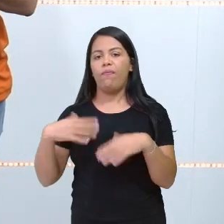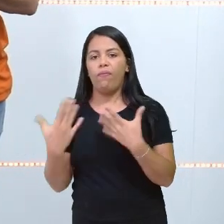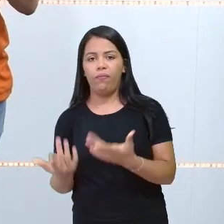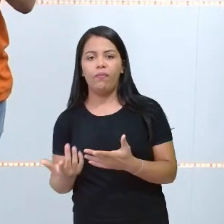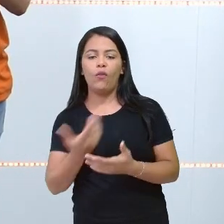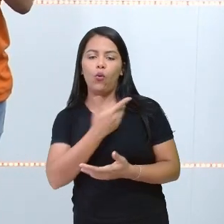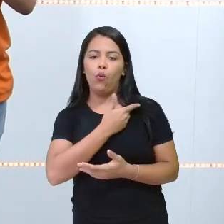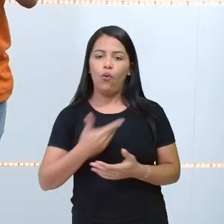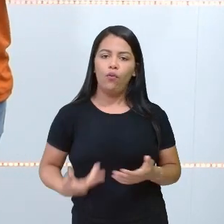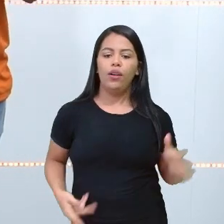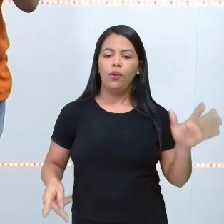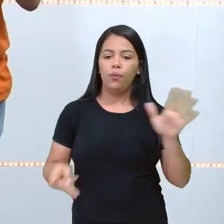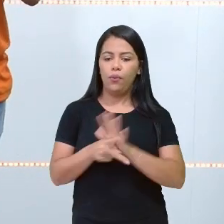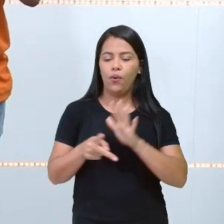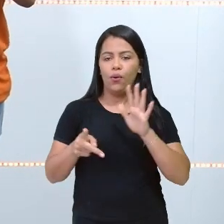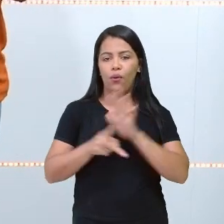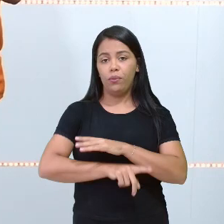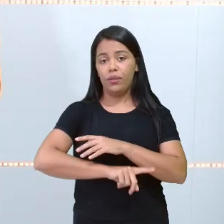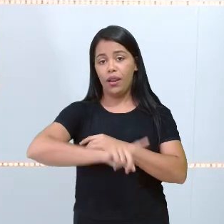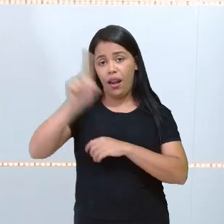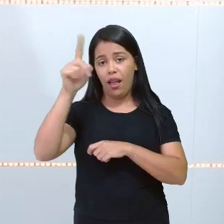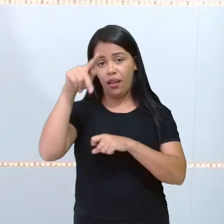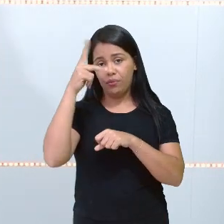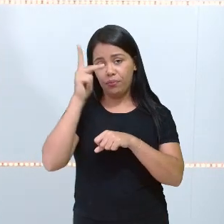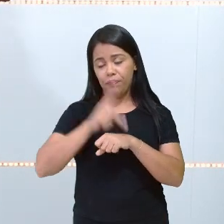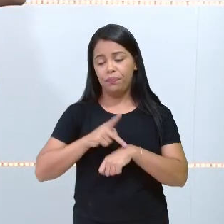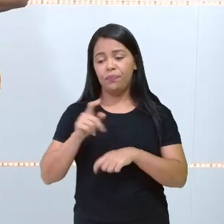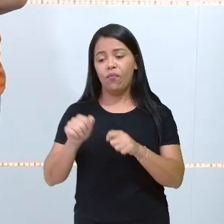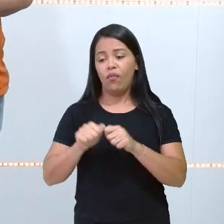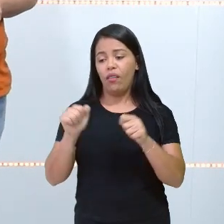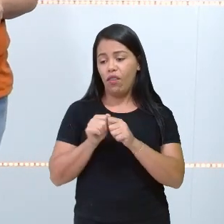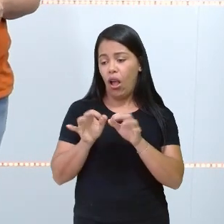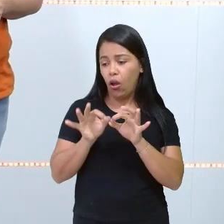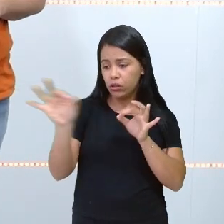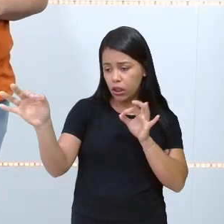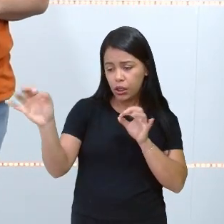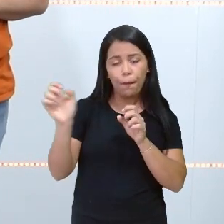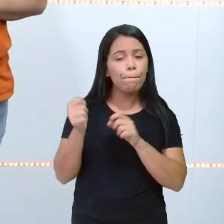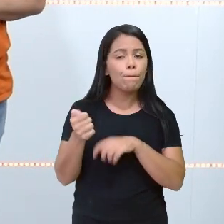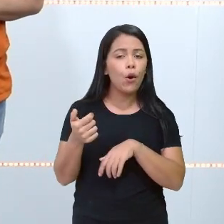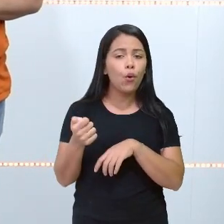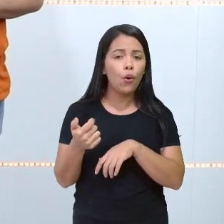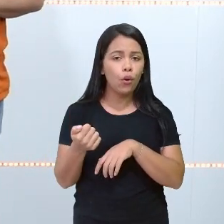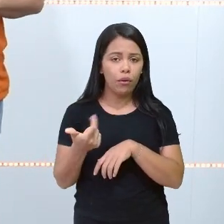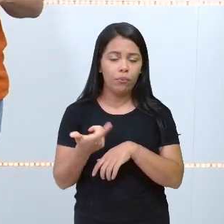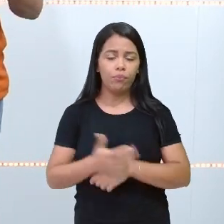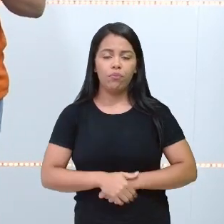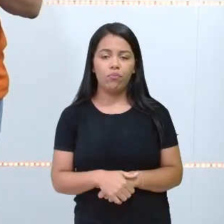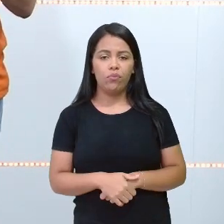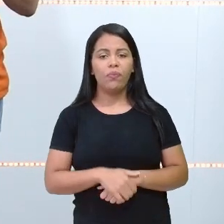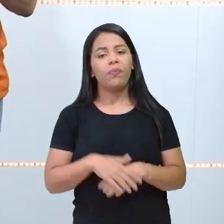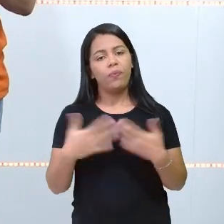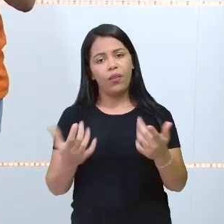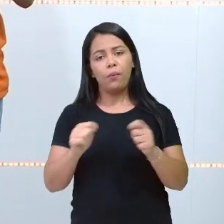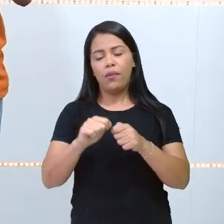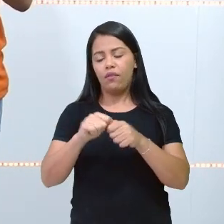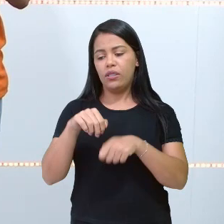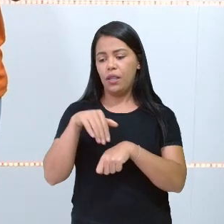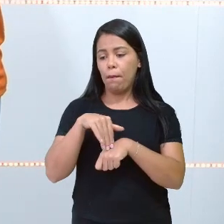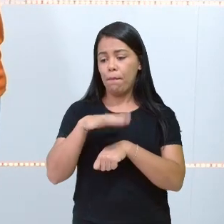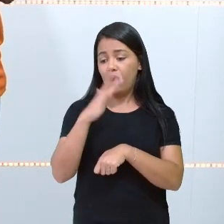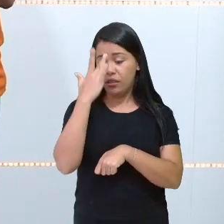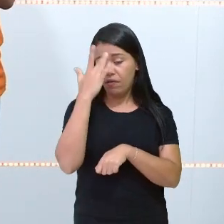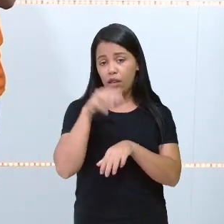do Catar organizou esses estádios com essa distância aí mediana, né? Como a professora Kátia falou agora. Justamente para facilitar. Gente,